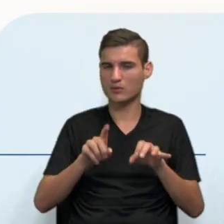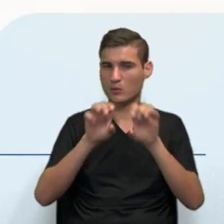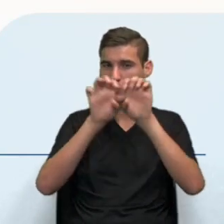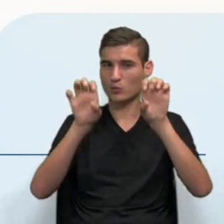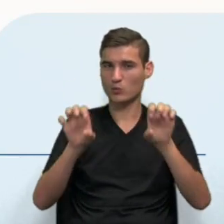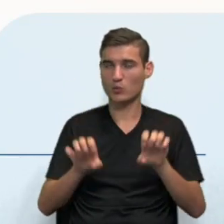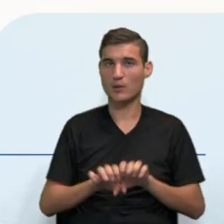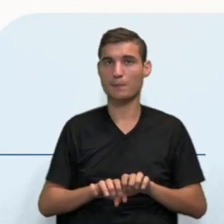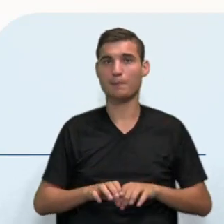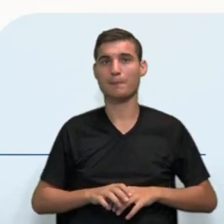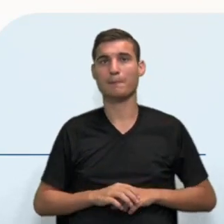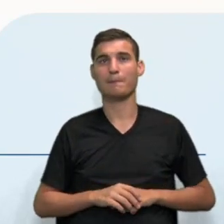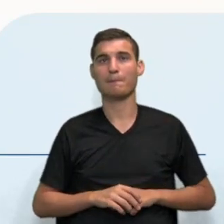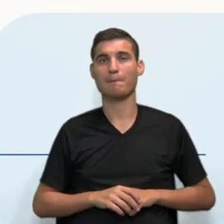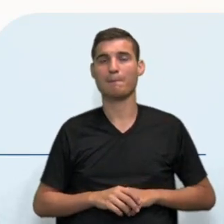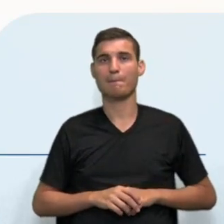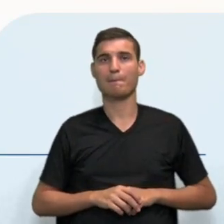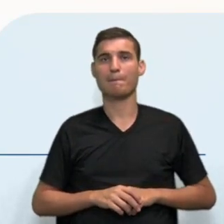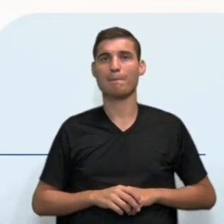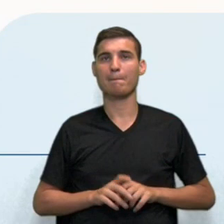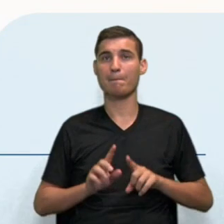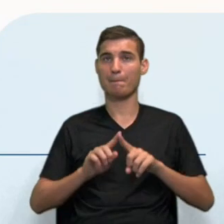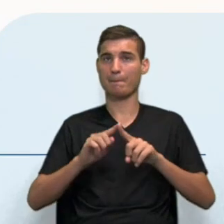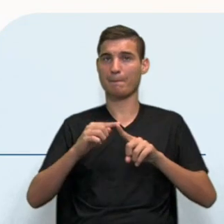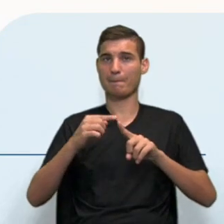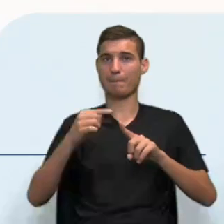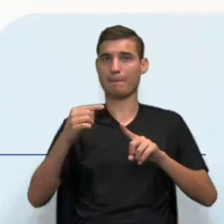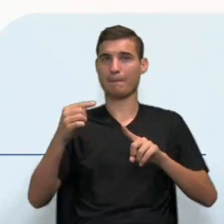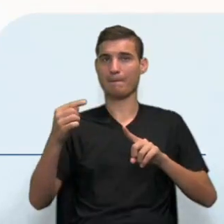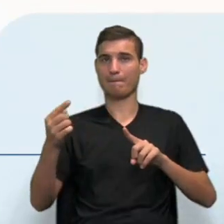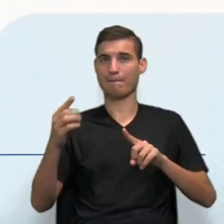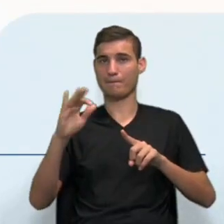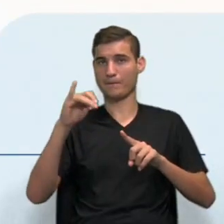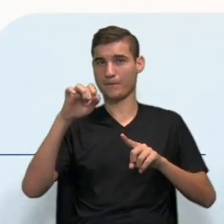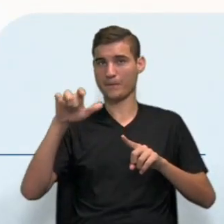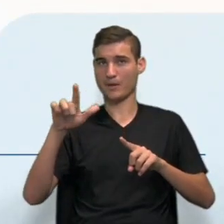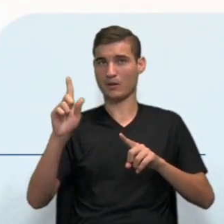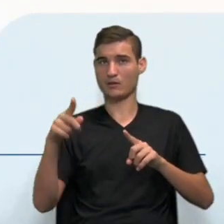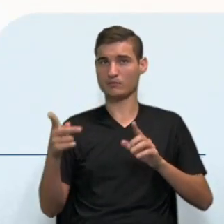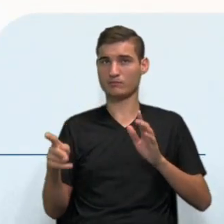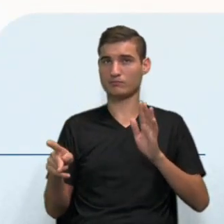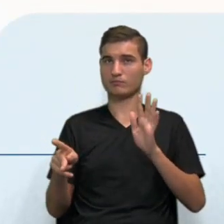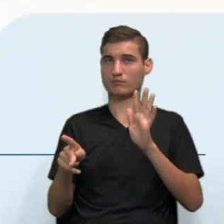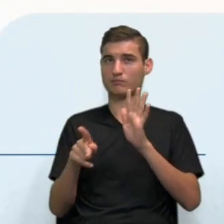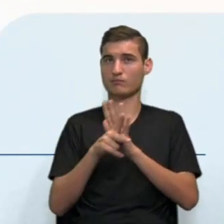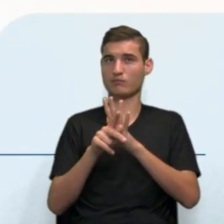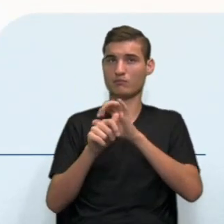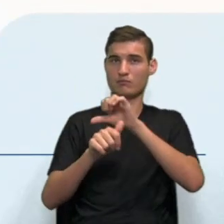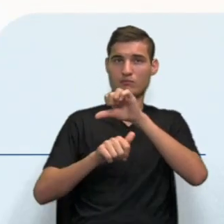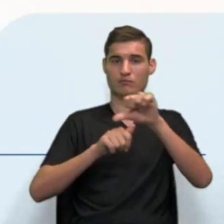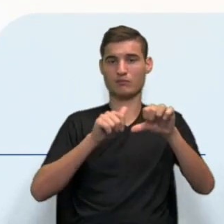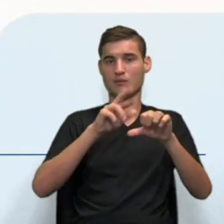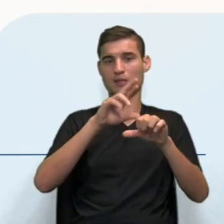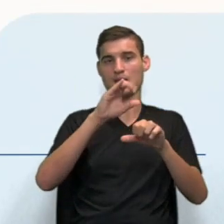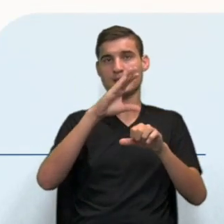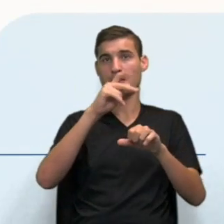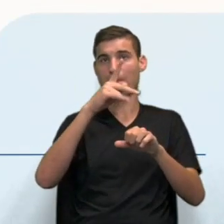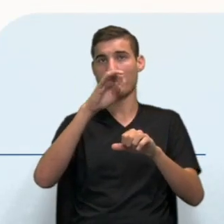que acontece? Aqui ficou invertido. Depois do canal, ele vai passar pelo receptor.